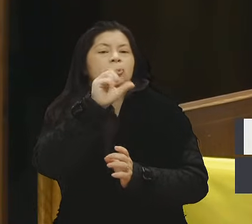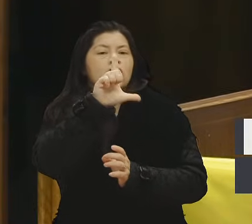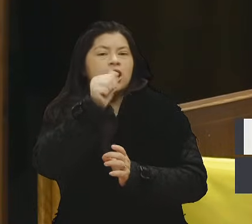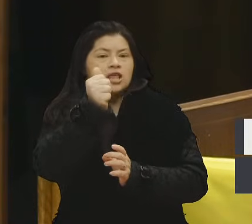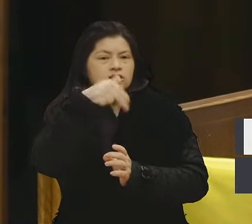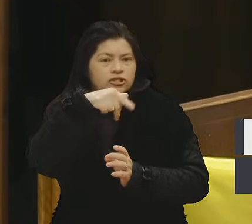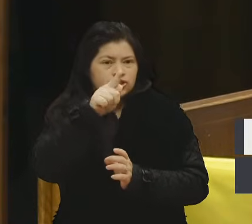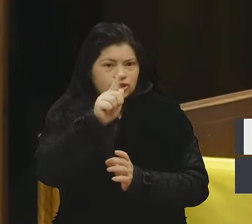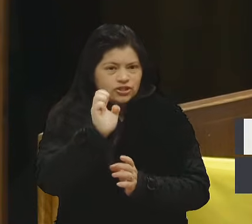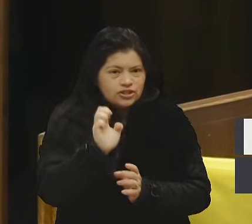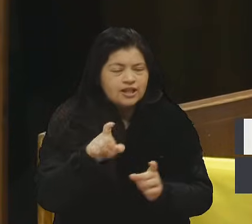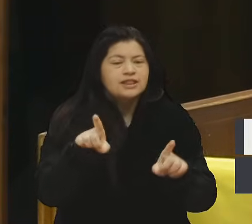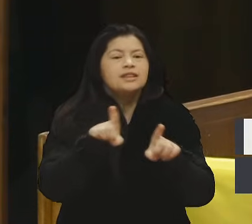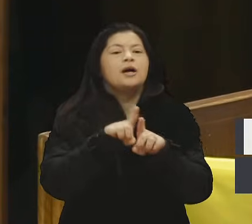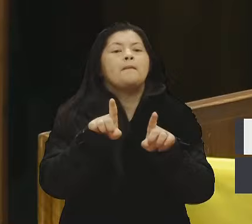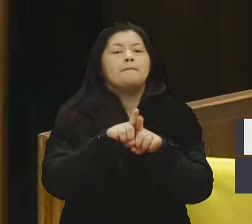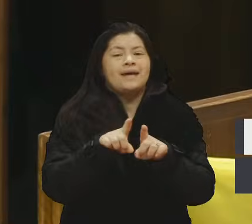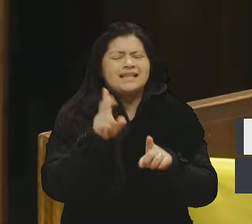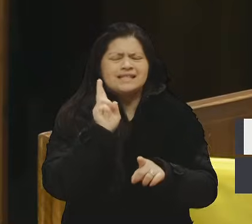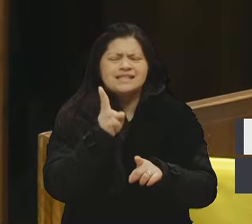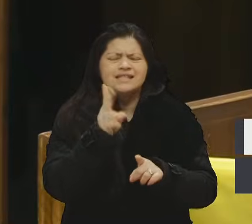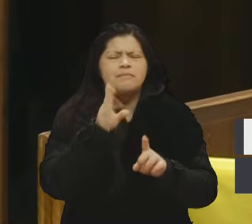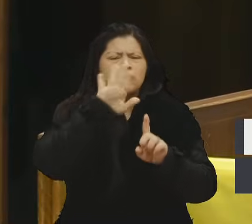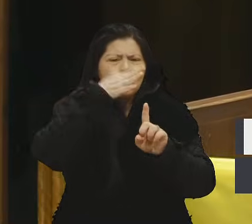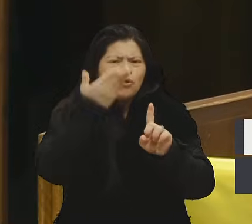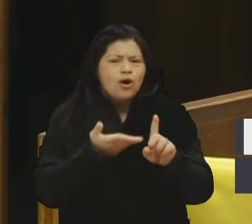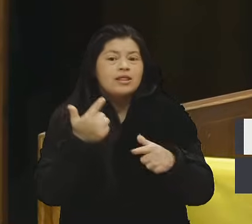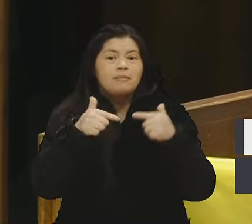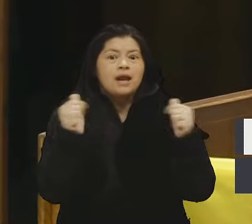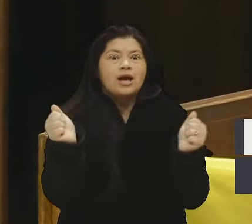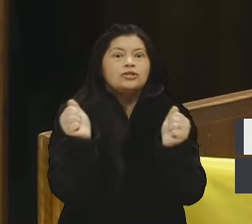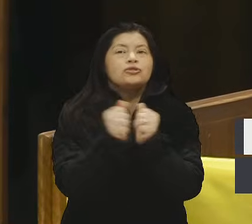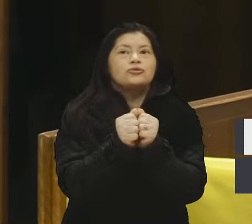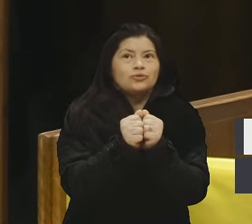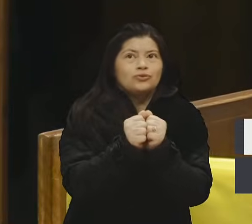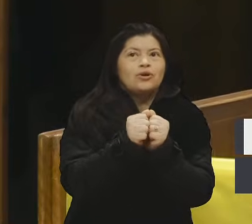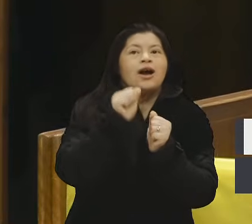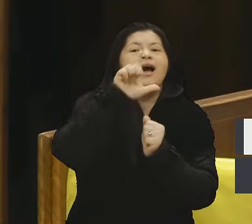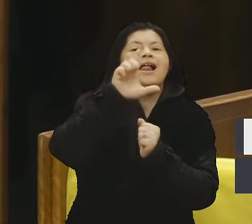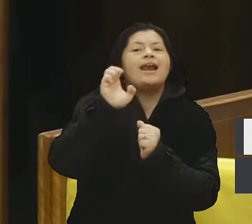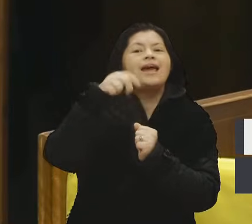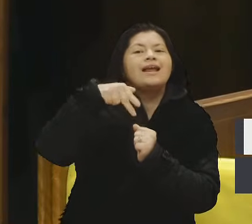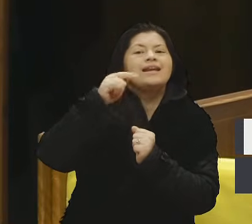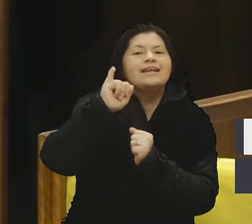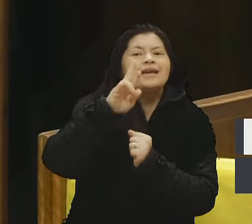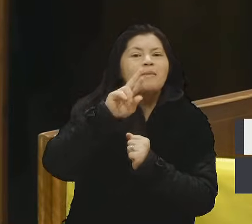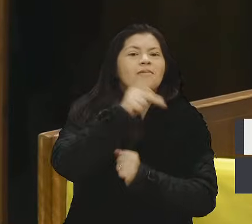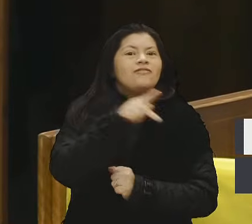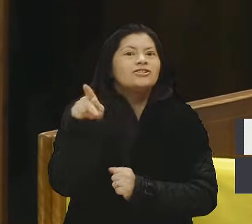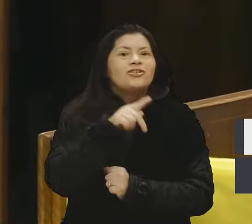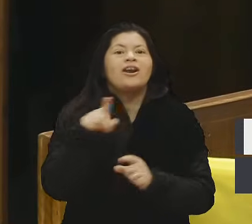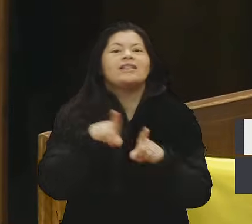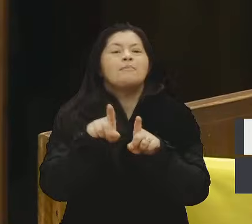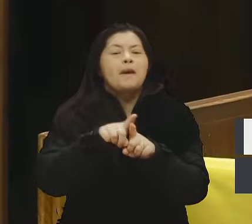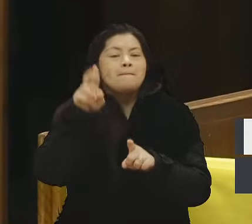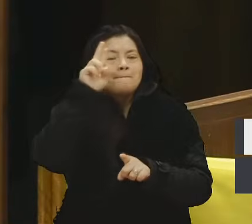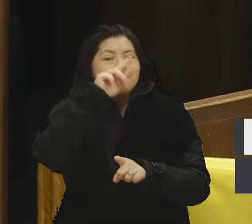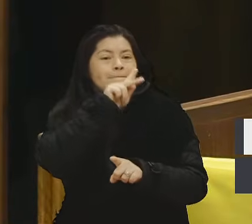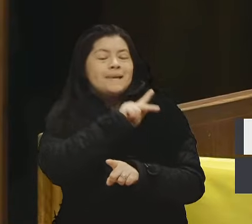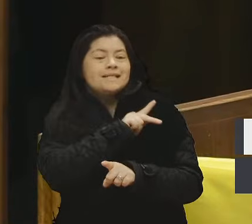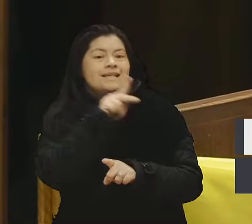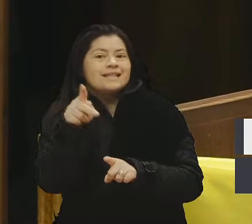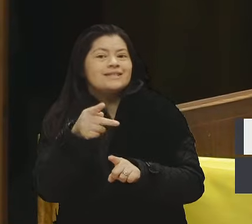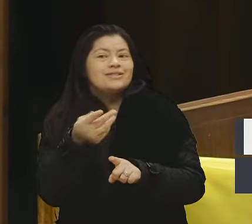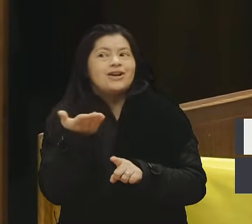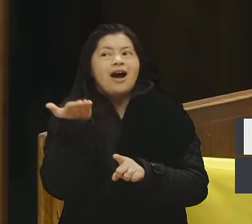que nós tivemos sempre a honra de trabalharmos juntos, e a professora Helenir era a presidente quando nós